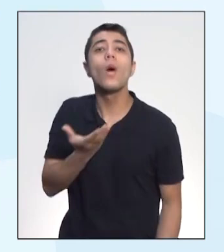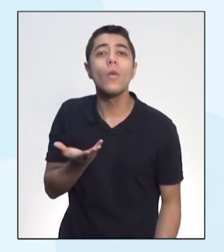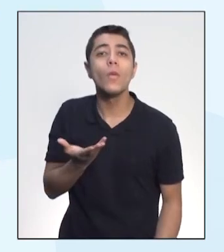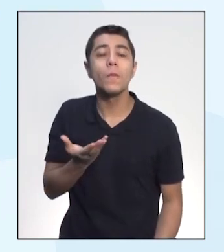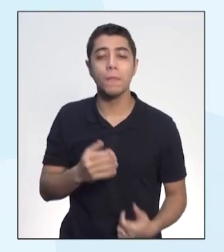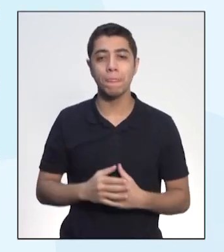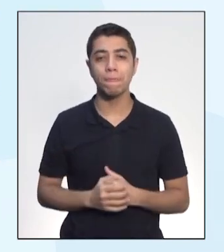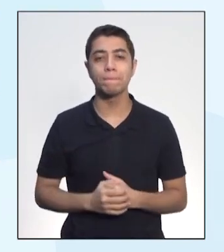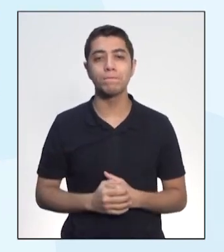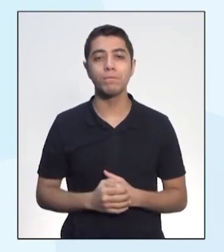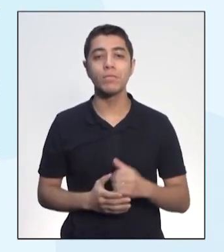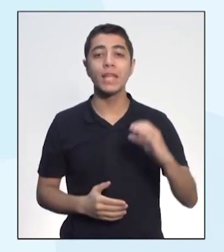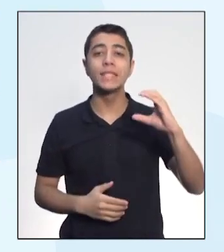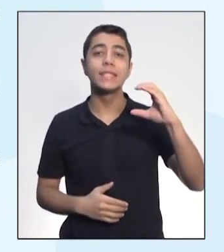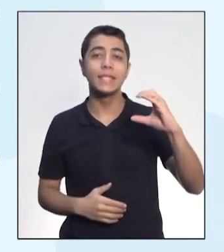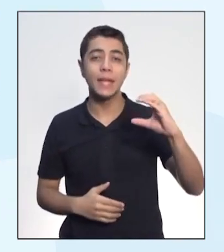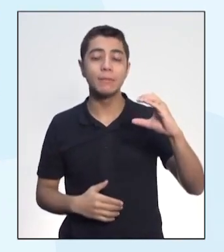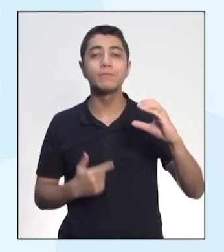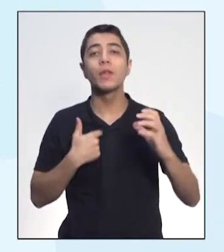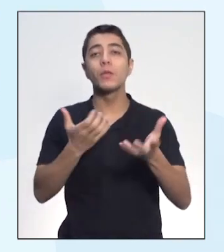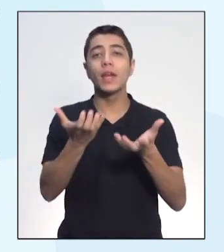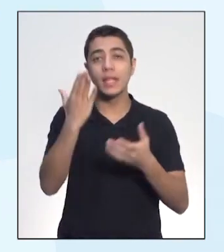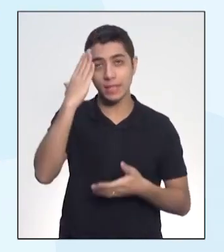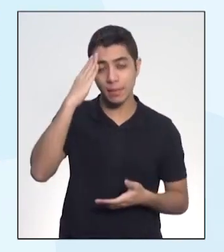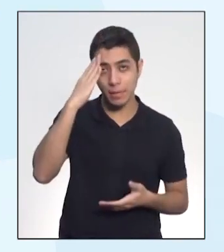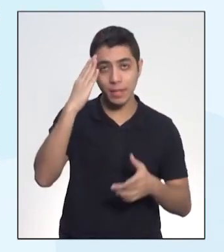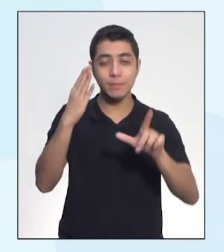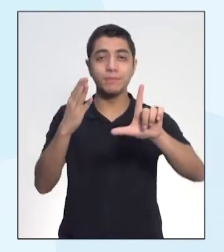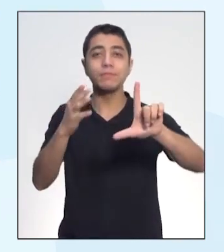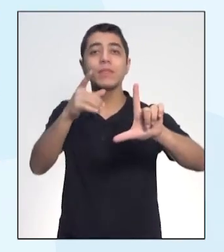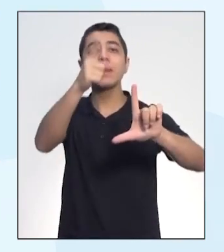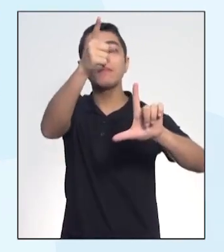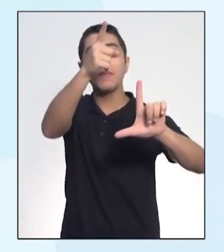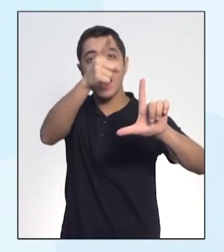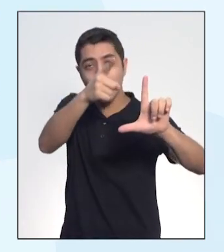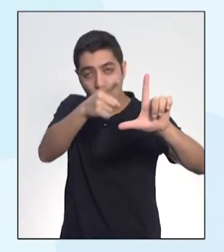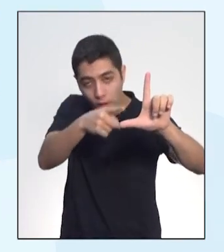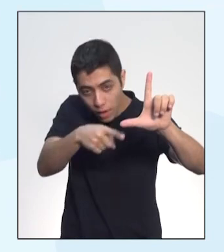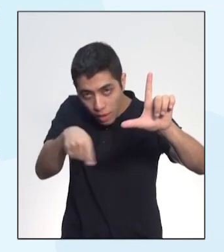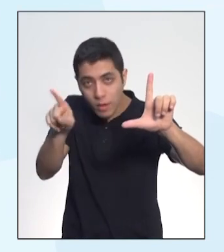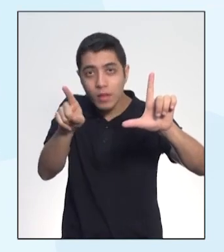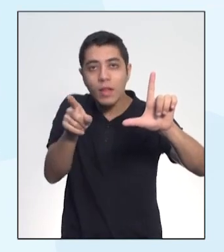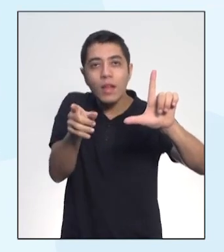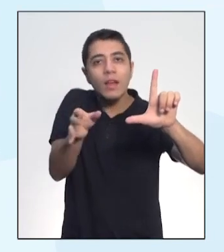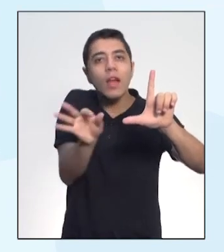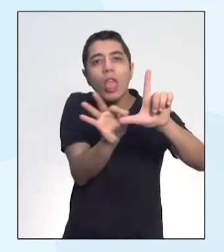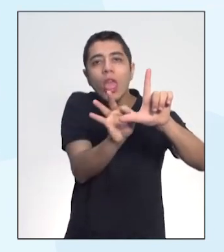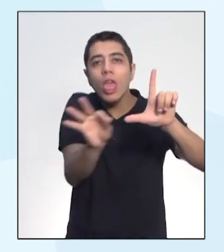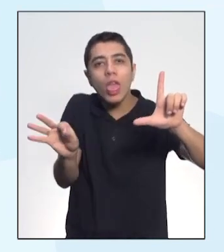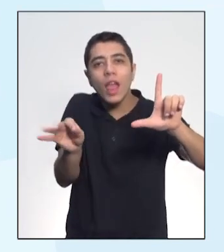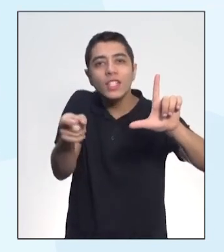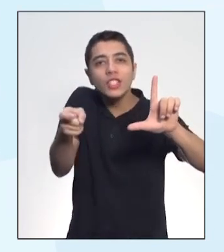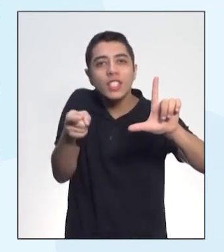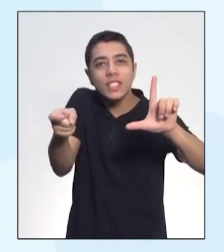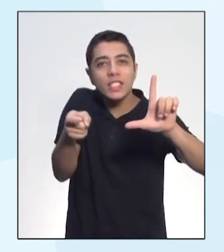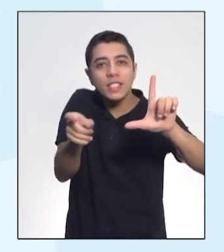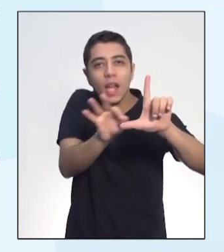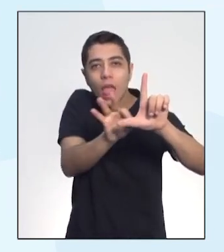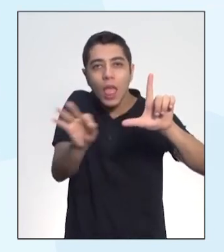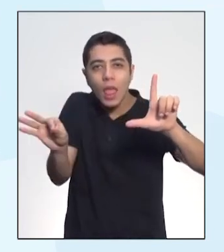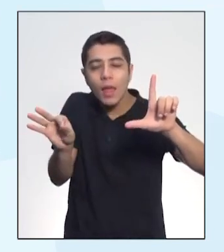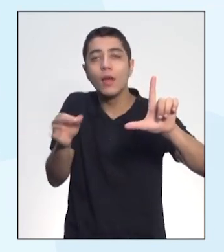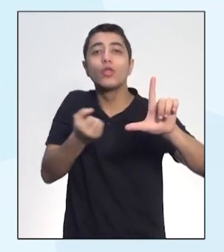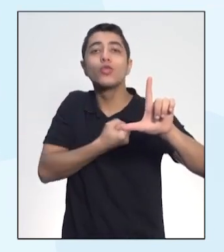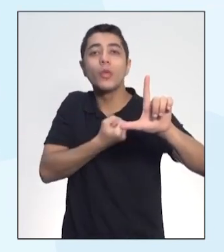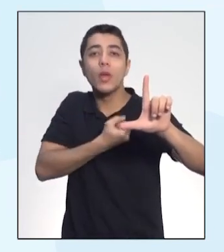saber qual valor ou quais valores a minha parábola cruza o eixo X. Então, eu tenho que olhar o eixo